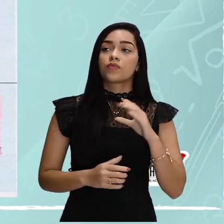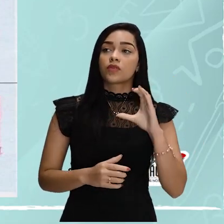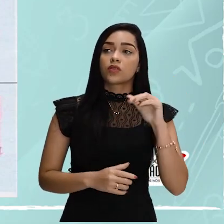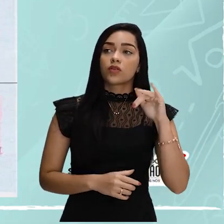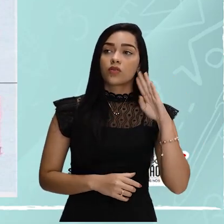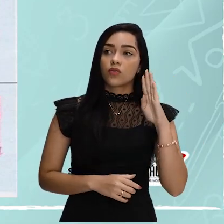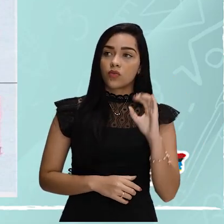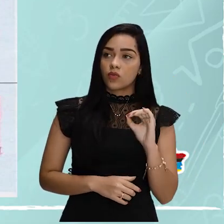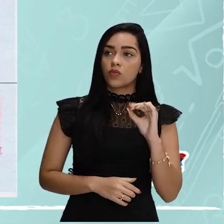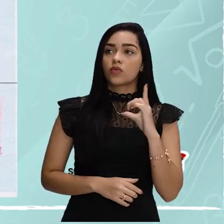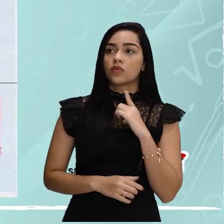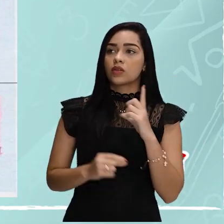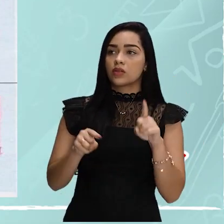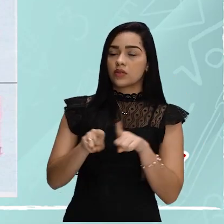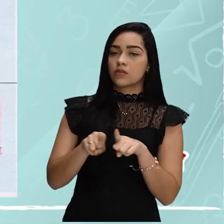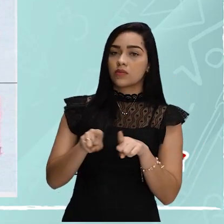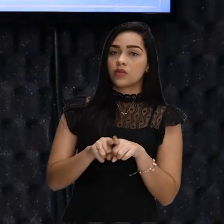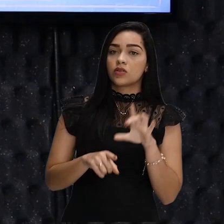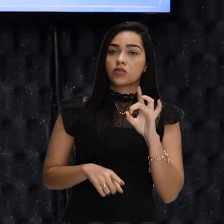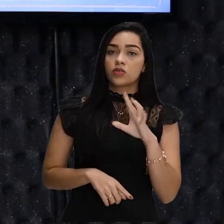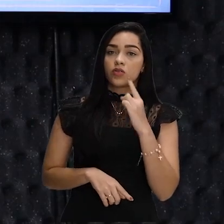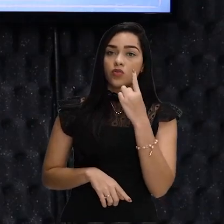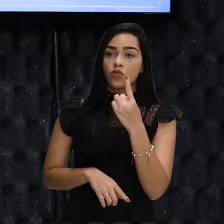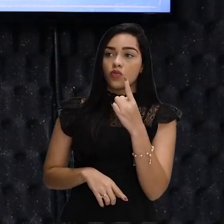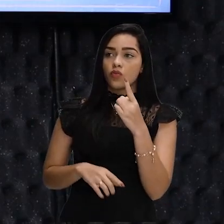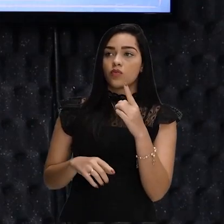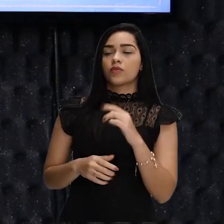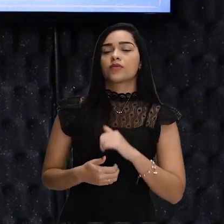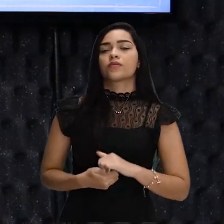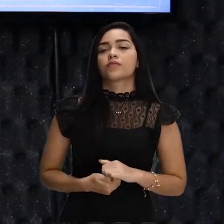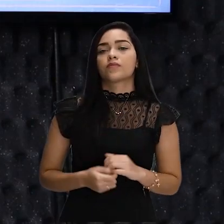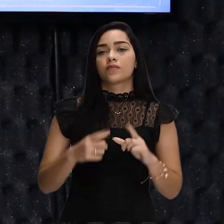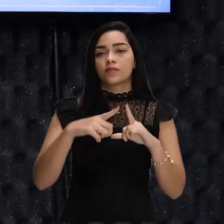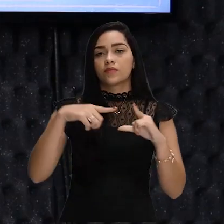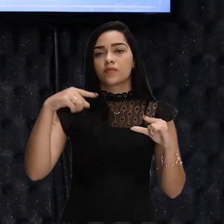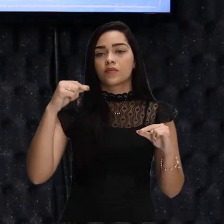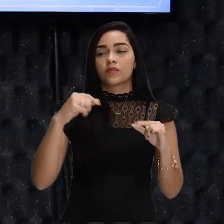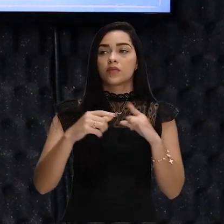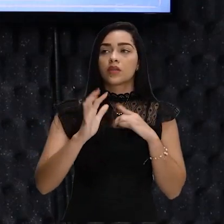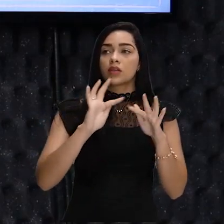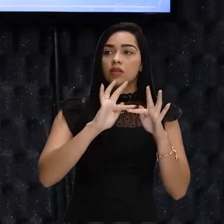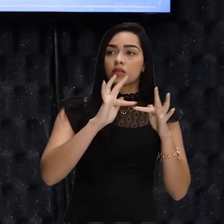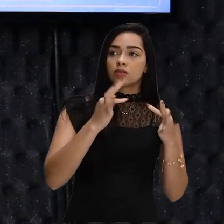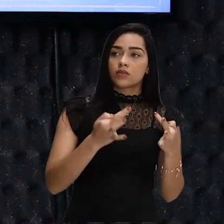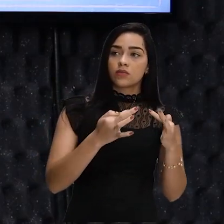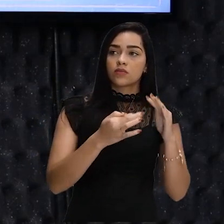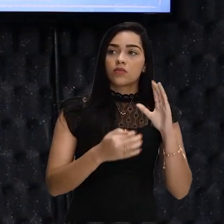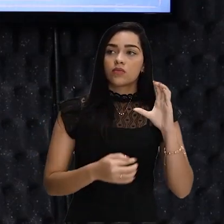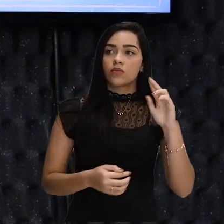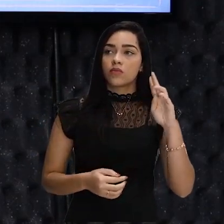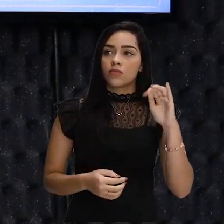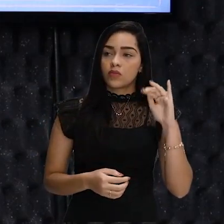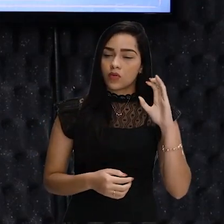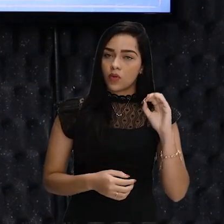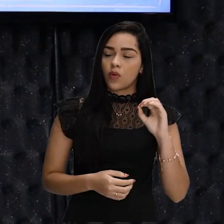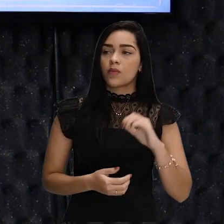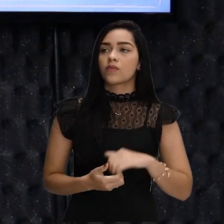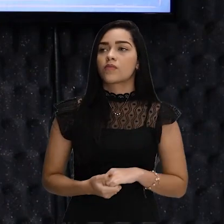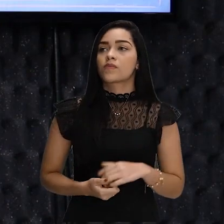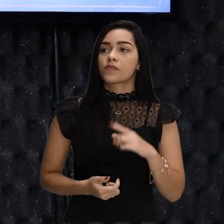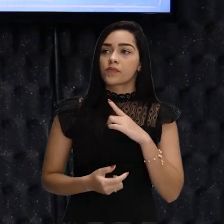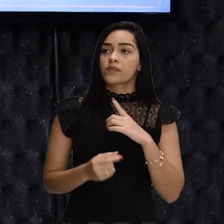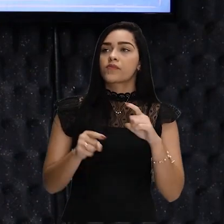E esse tecido tem apenas uma única camada de célula. Então, é epitélio simples, cúbico. Aqui nós